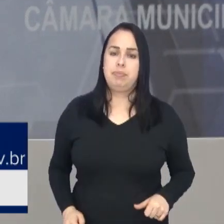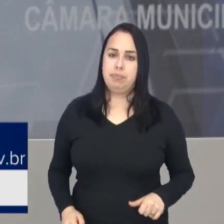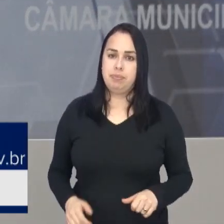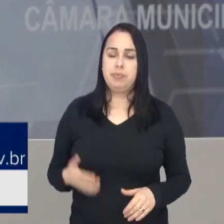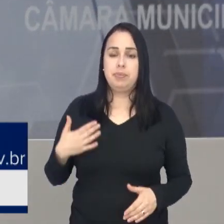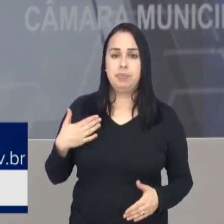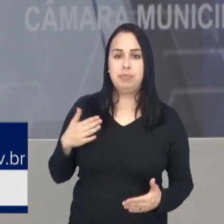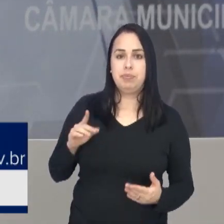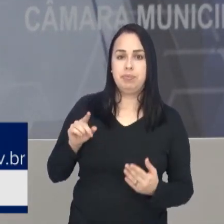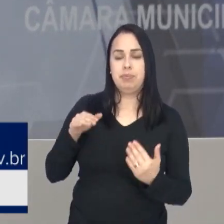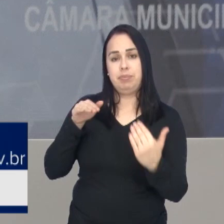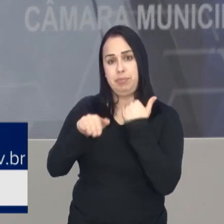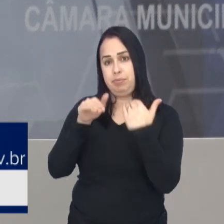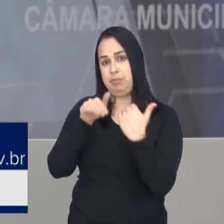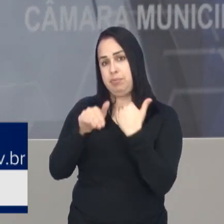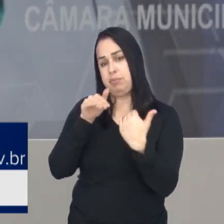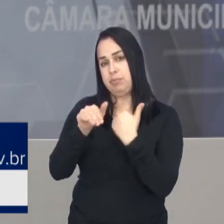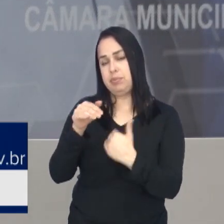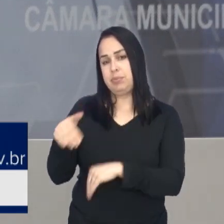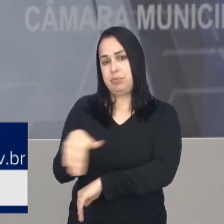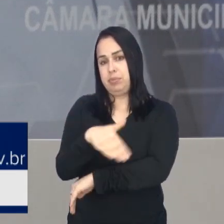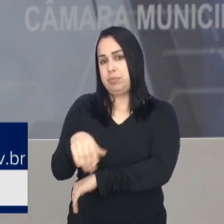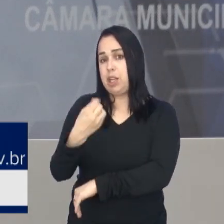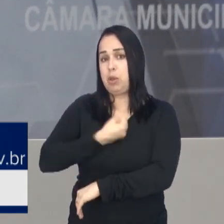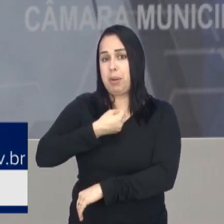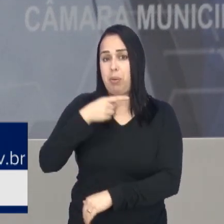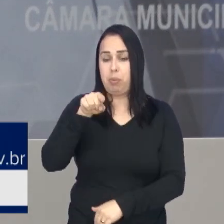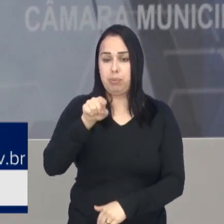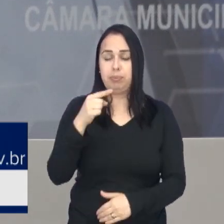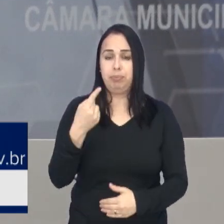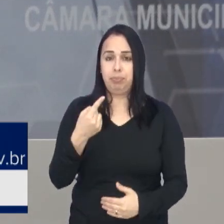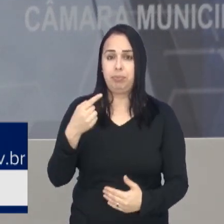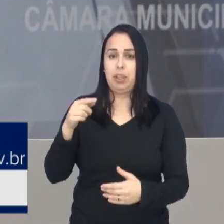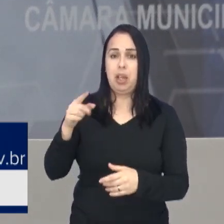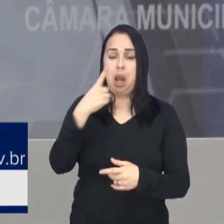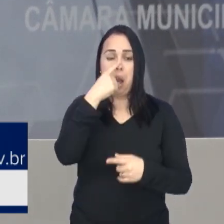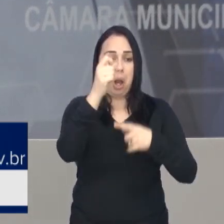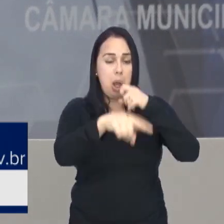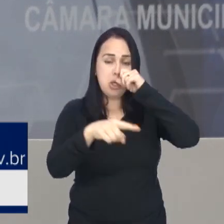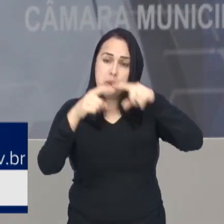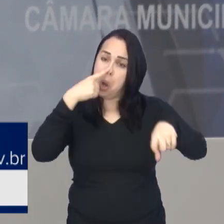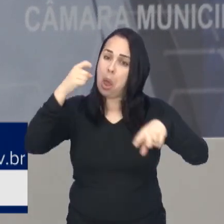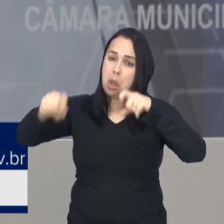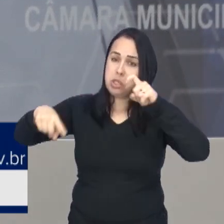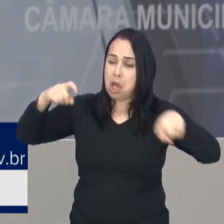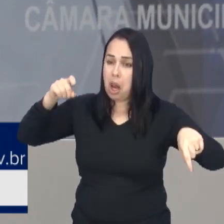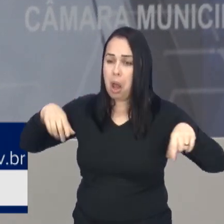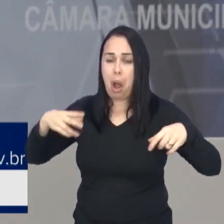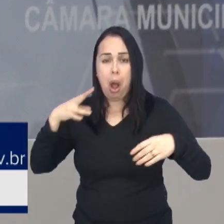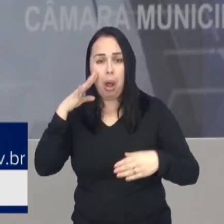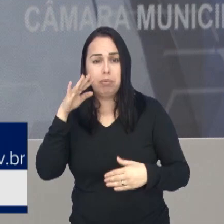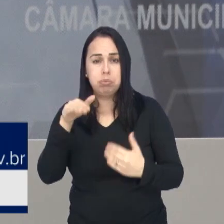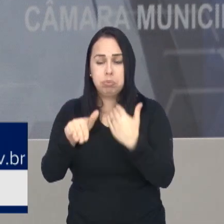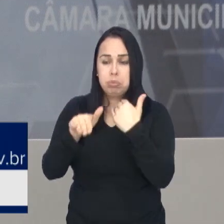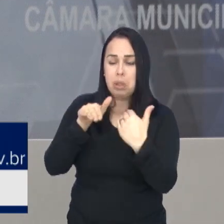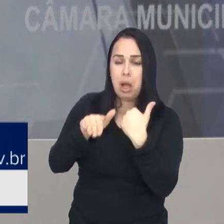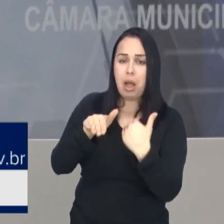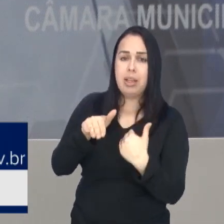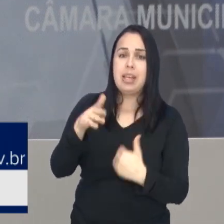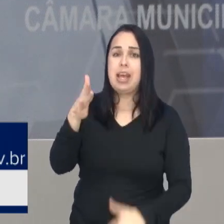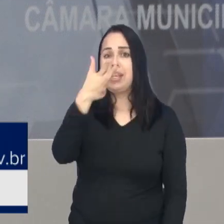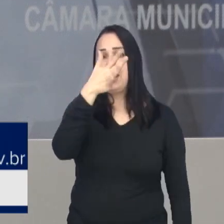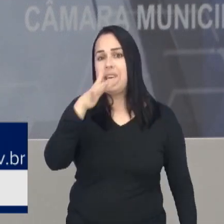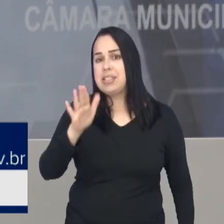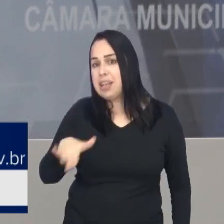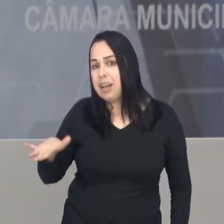lá da Avenida 1, lá no Rio Comprido. Olha aí, é lixo, lixo. Olha aí, ó, por onde as crianças têm que ir para ir para a escola.